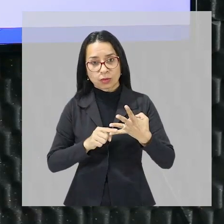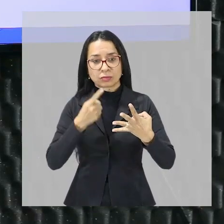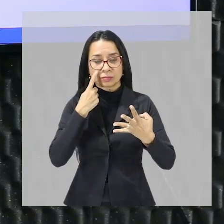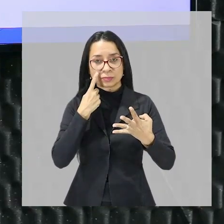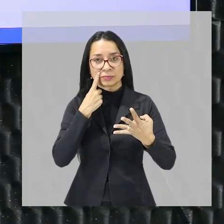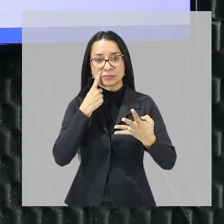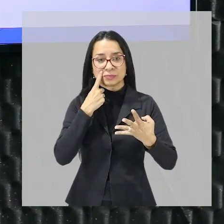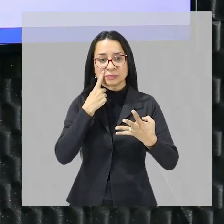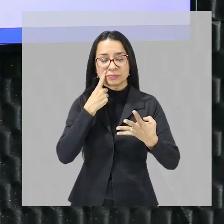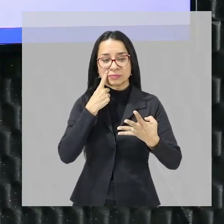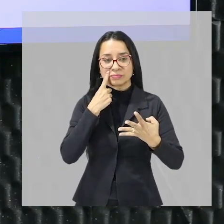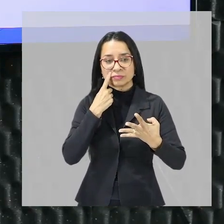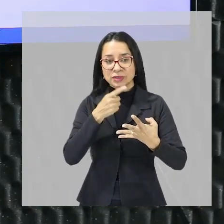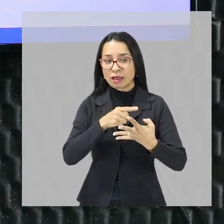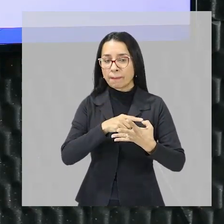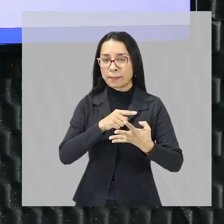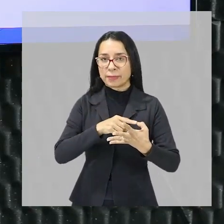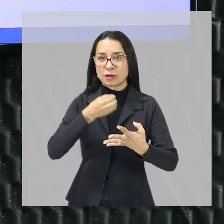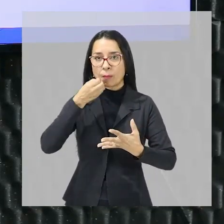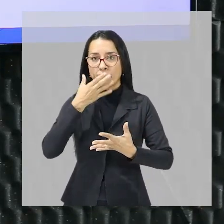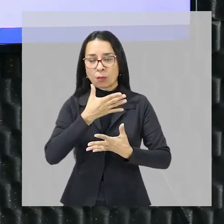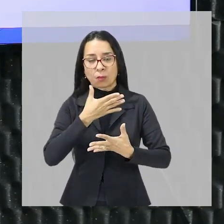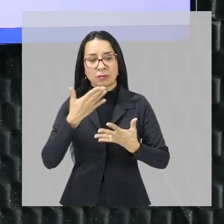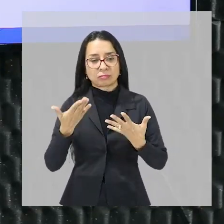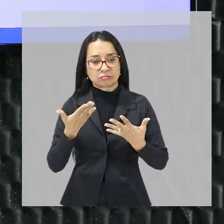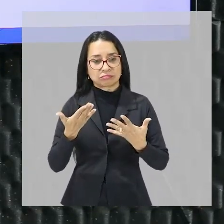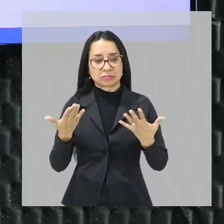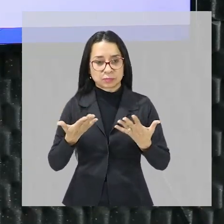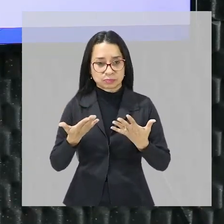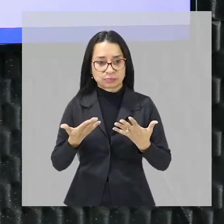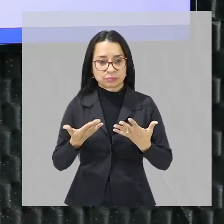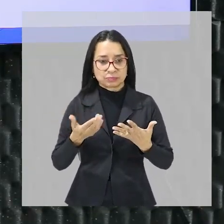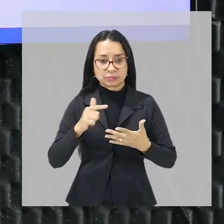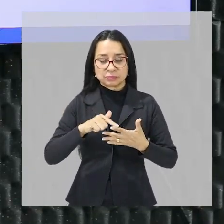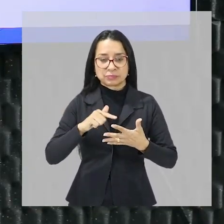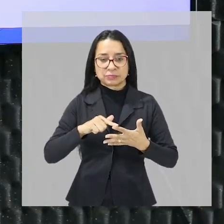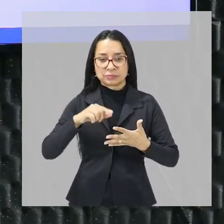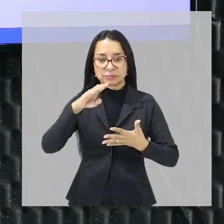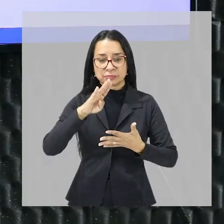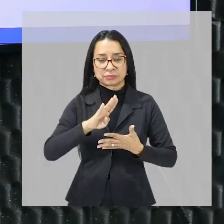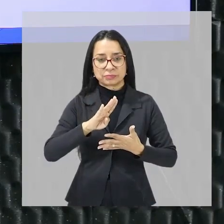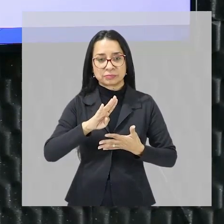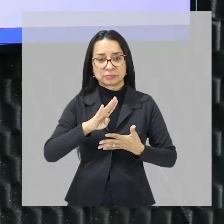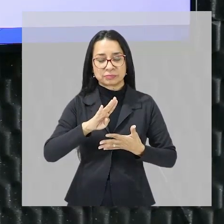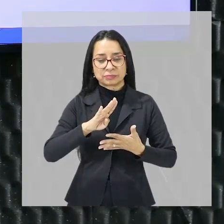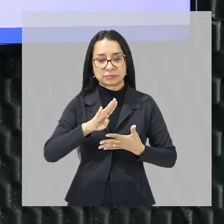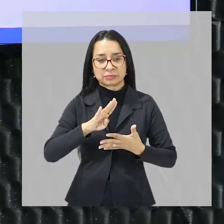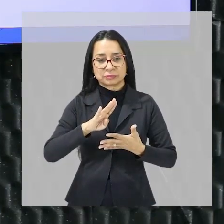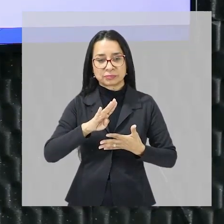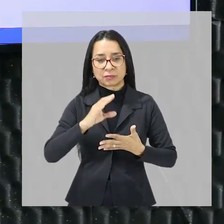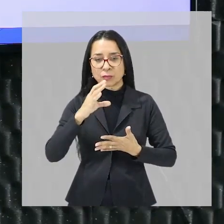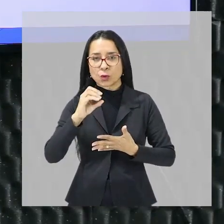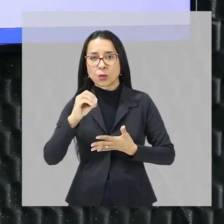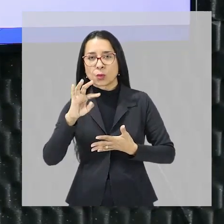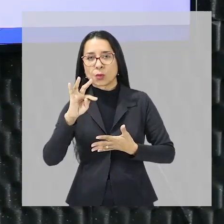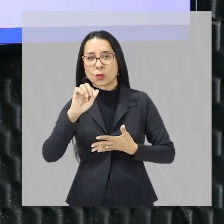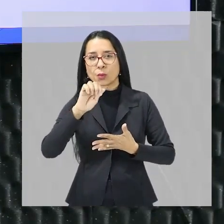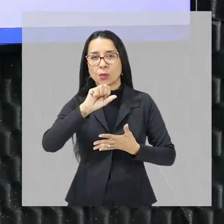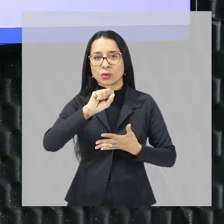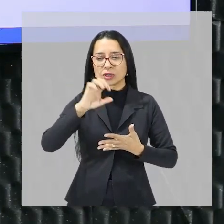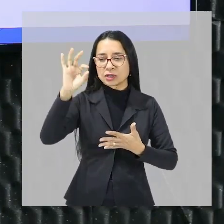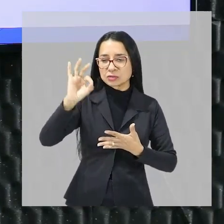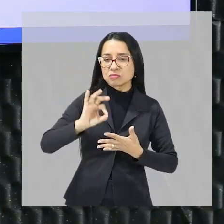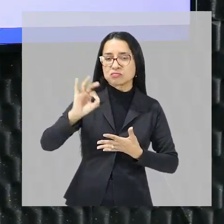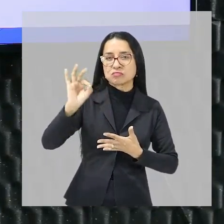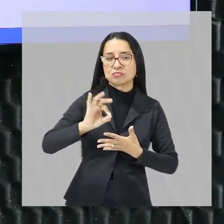analisar. A primeira já está muito boa. Vamos ver as outras. Letra B, garantia de cotas. Como assim cotas? Em quê?